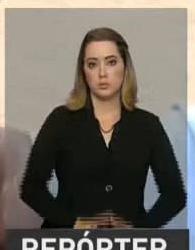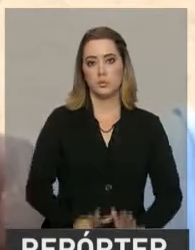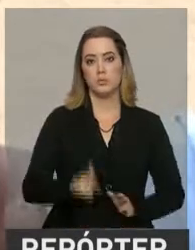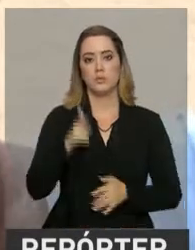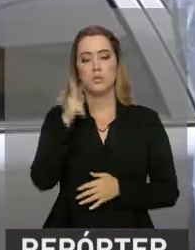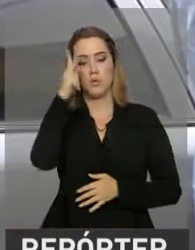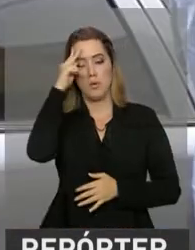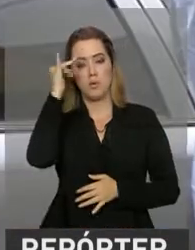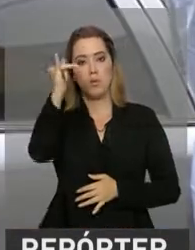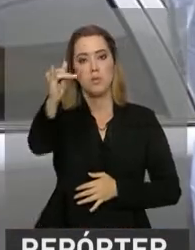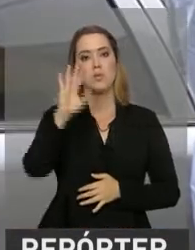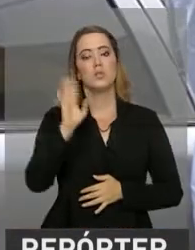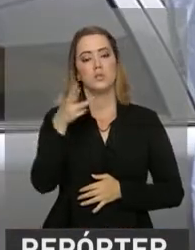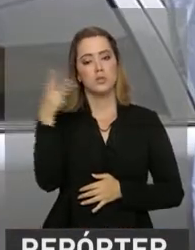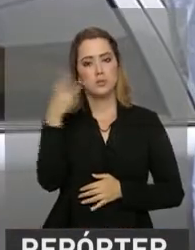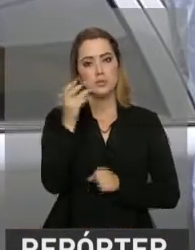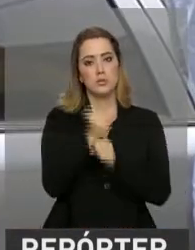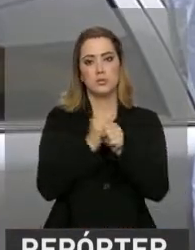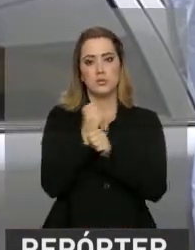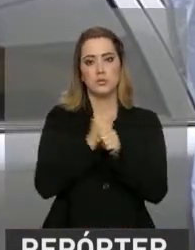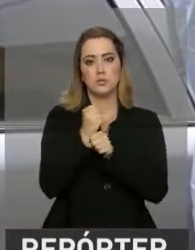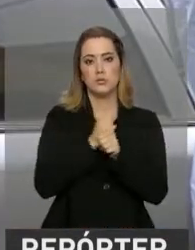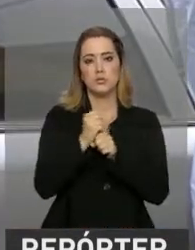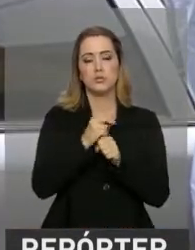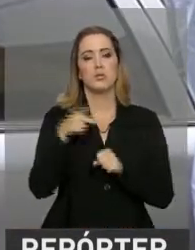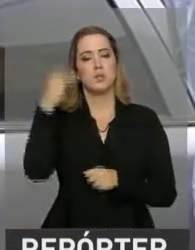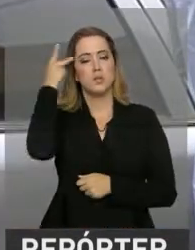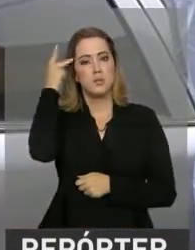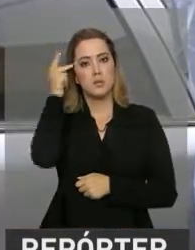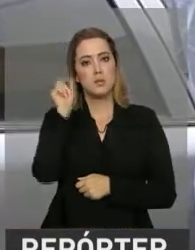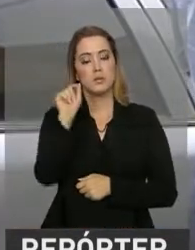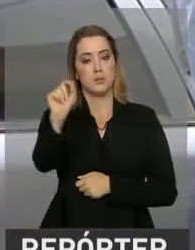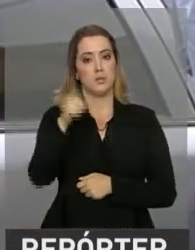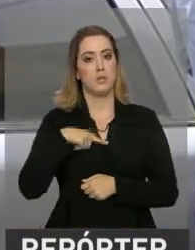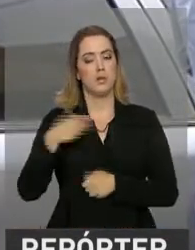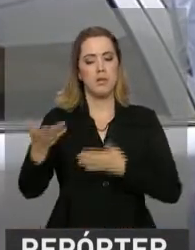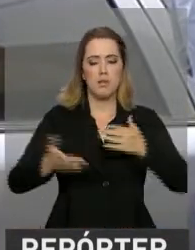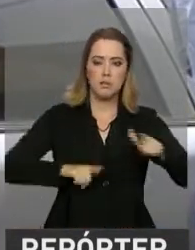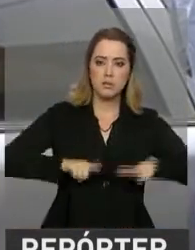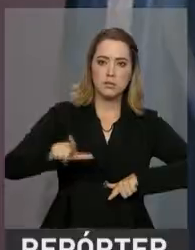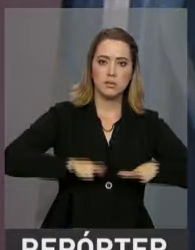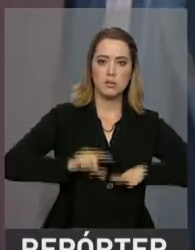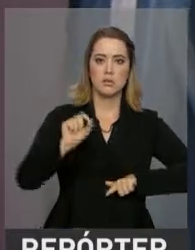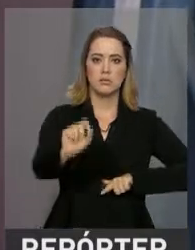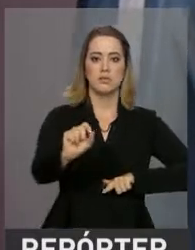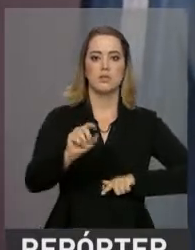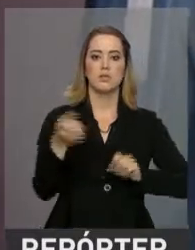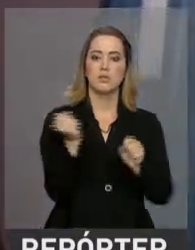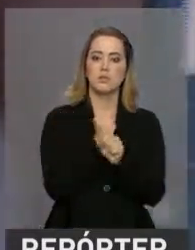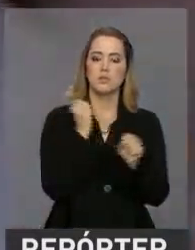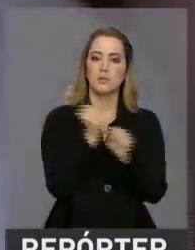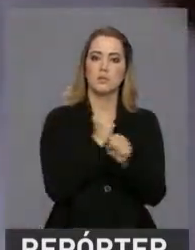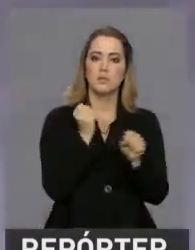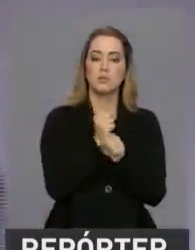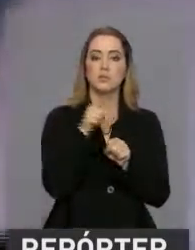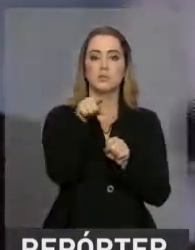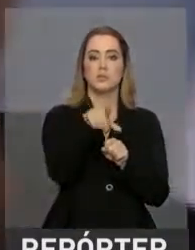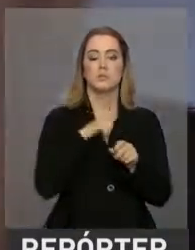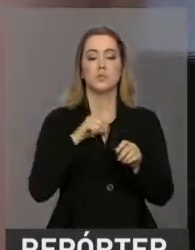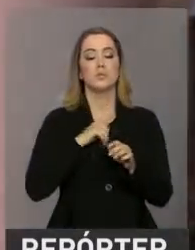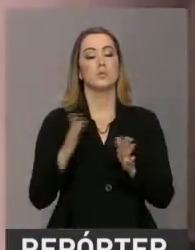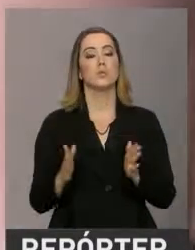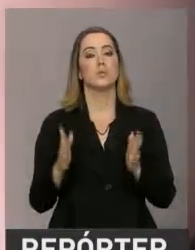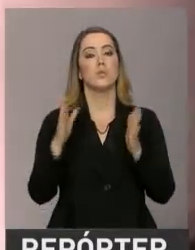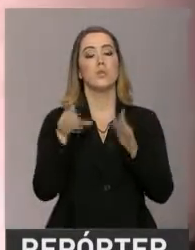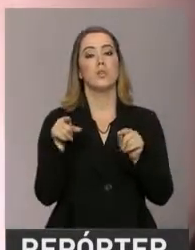3 anos na capital paulista ele e outros voluntários trabalham na reforma do imóvel que vai abrigar a sede